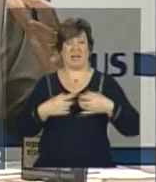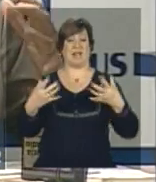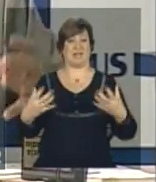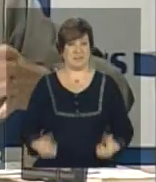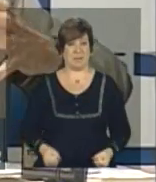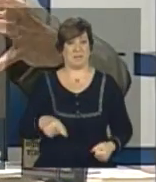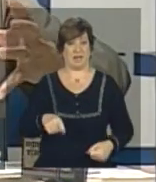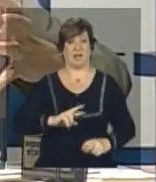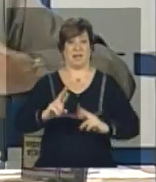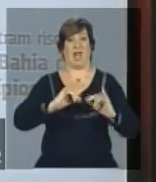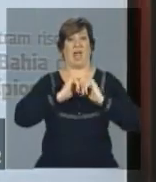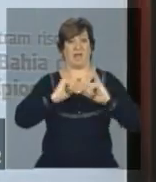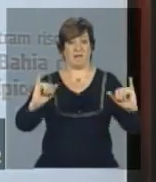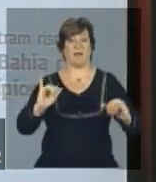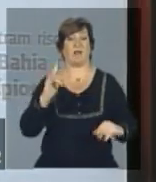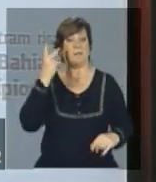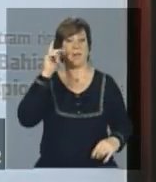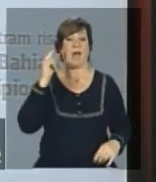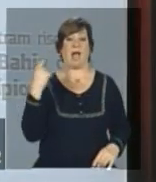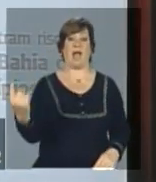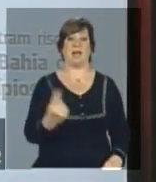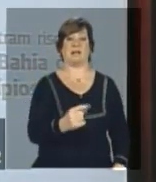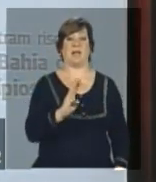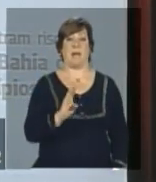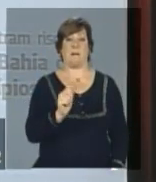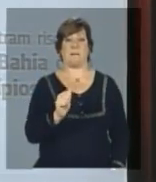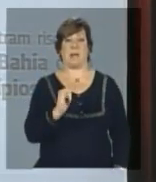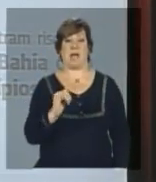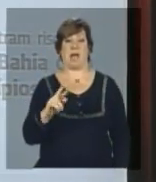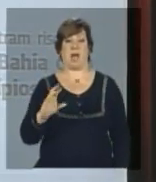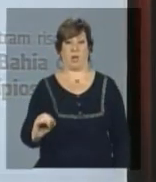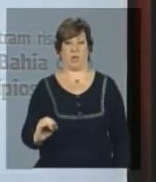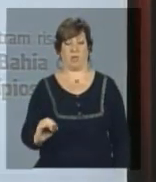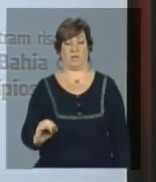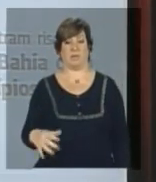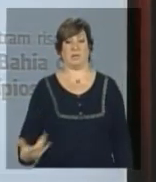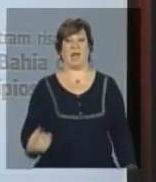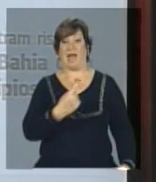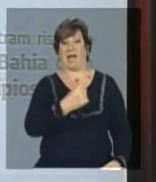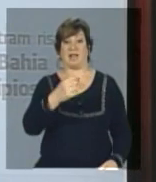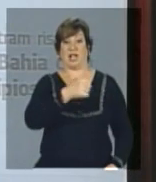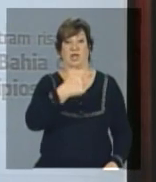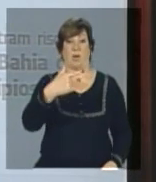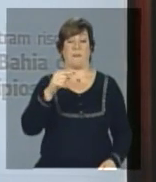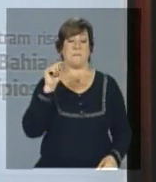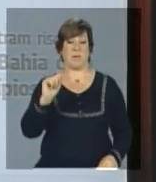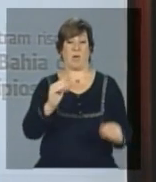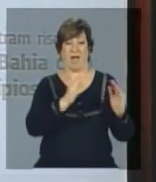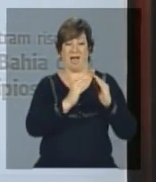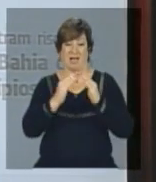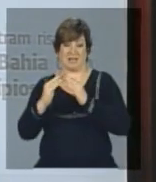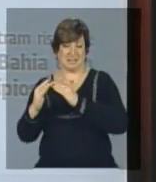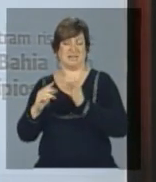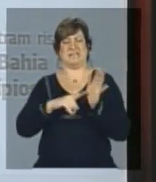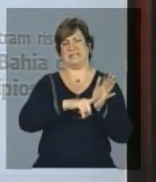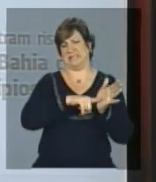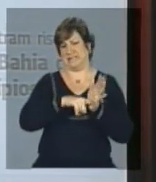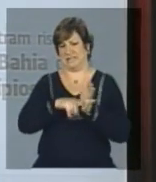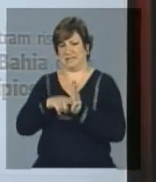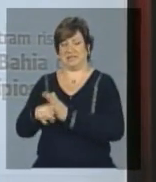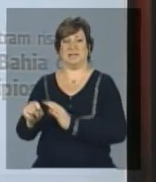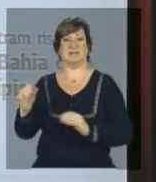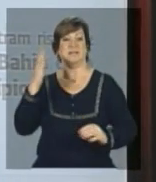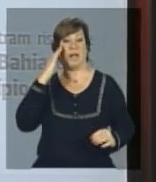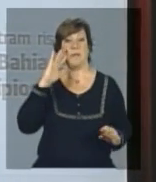média do município, mas por bairro, por cada grupo de 12 mil domicílios. Então, permite ao município saber exatamente em